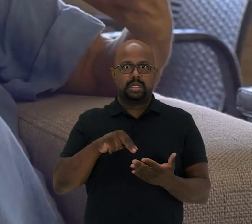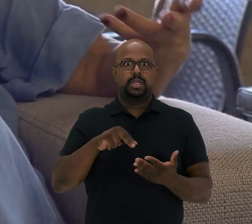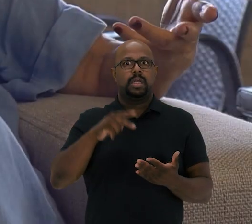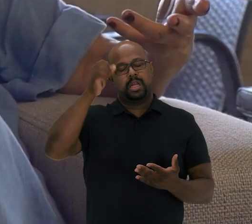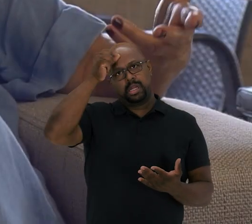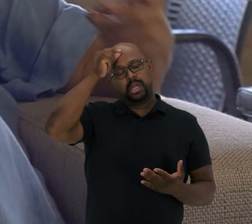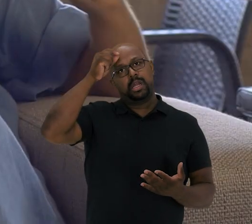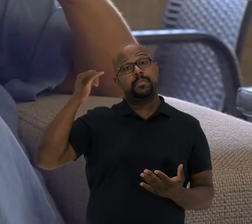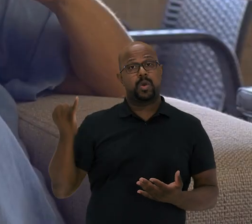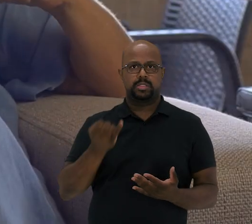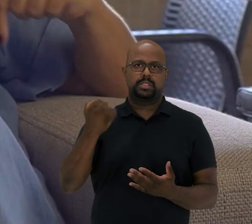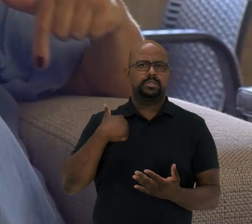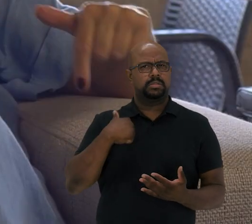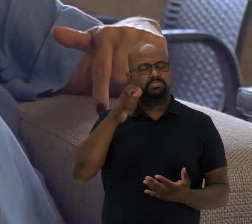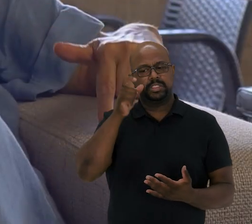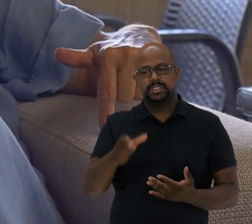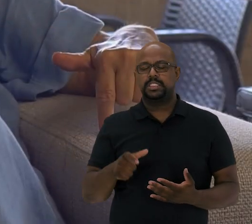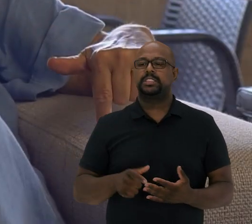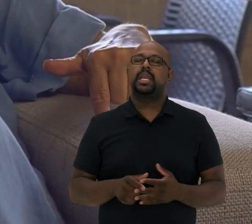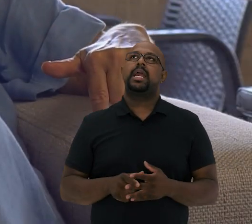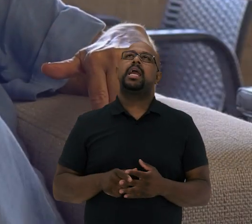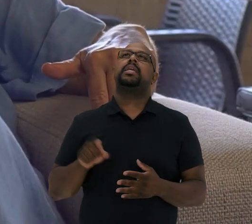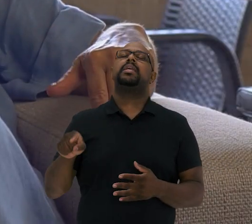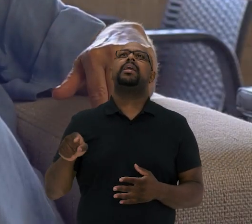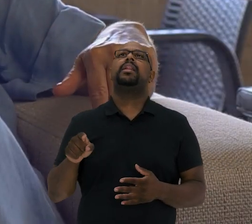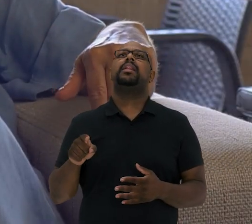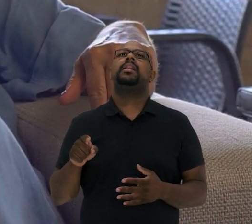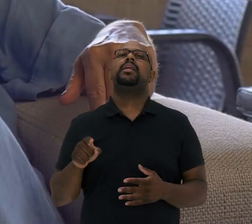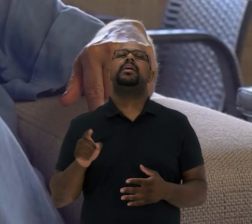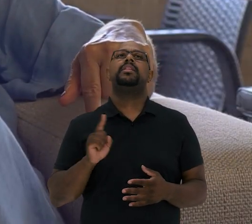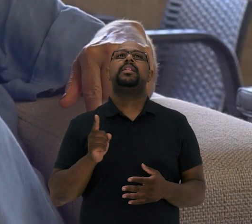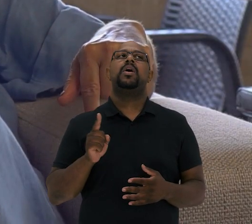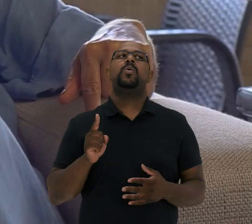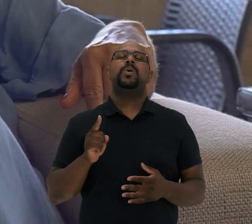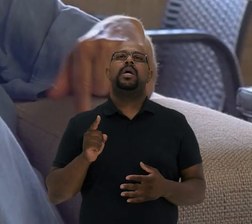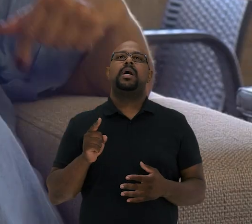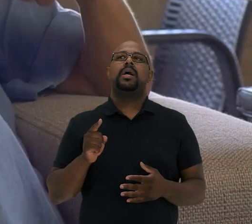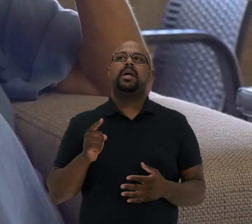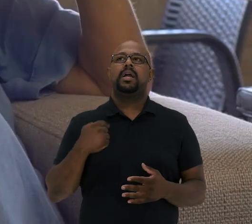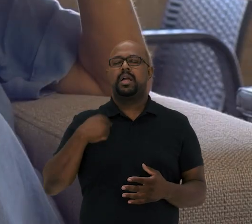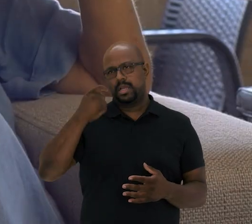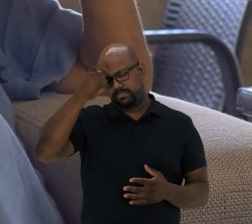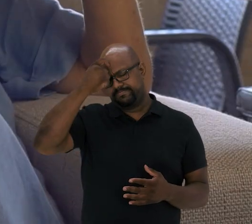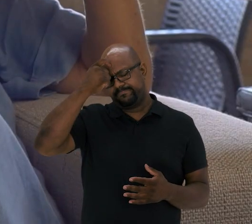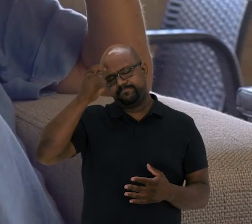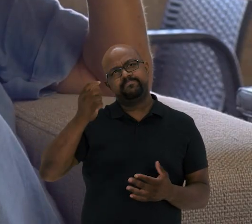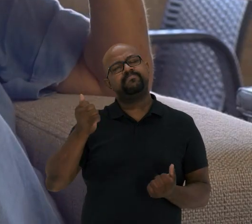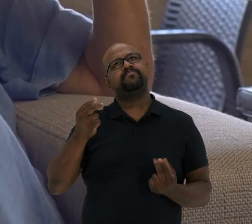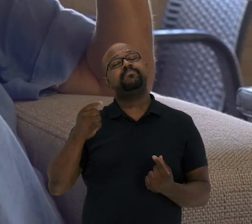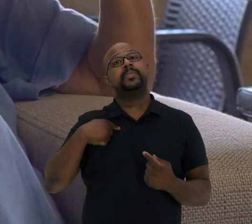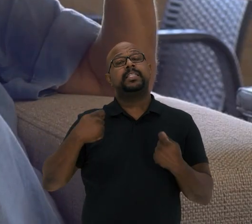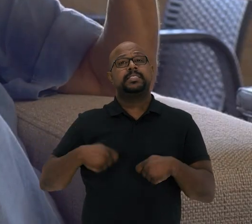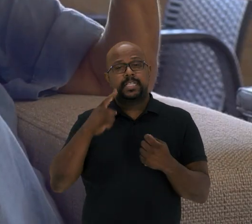da importância da coisa. E o que eu achei interessante é que ele não se deu tanto conta